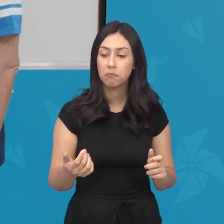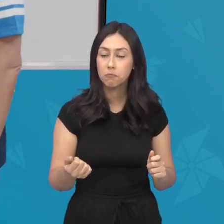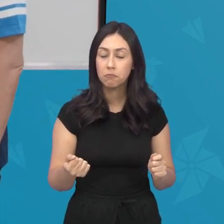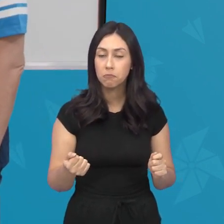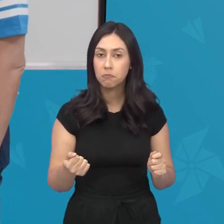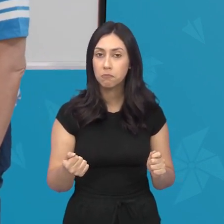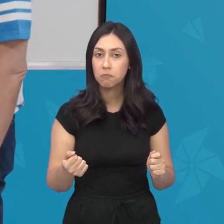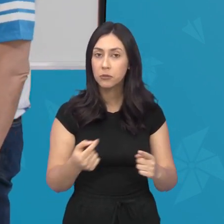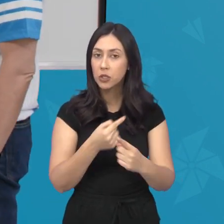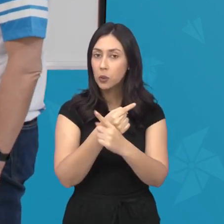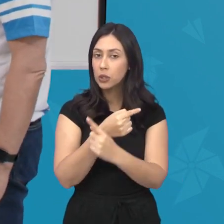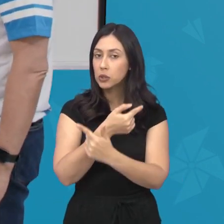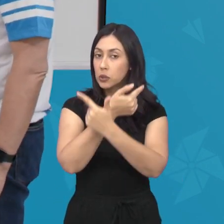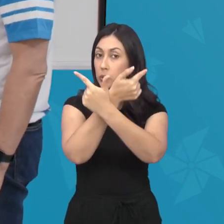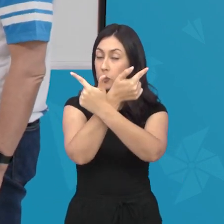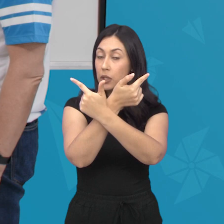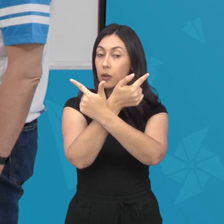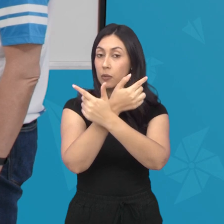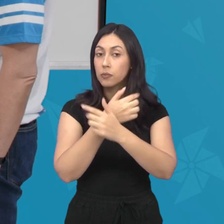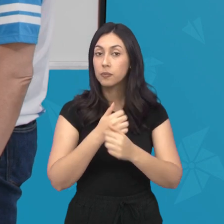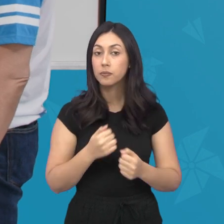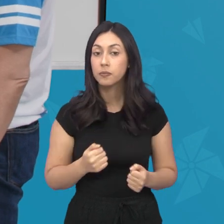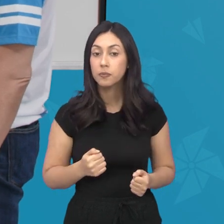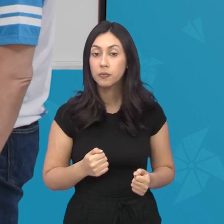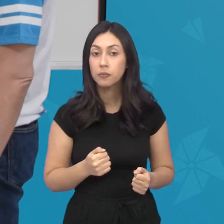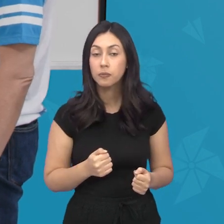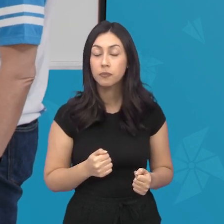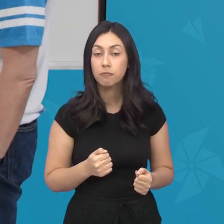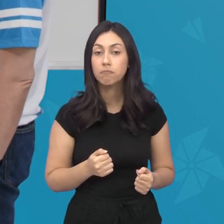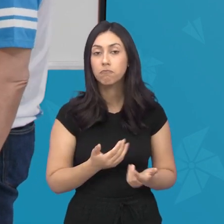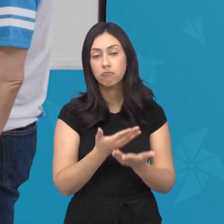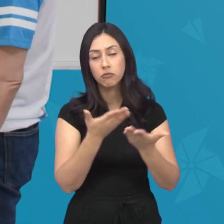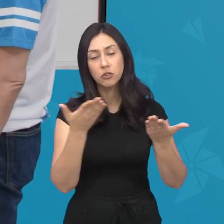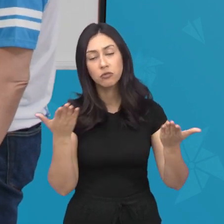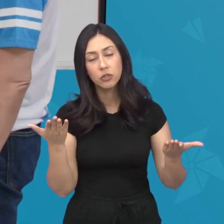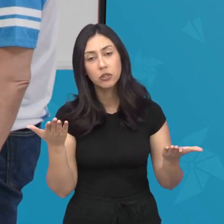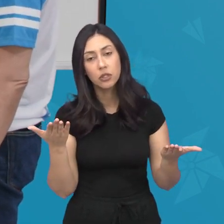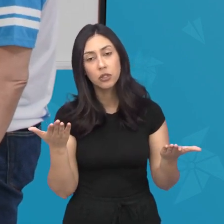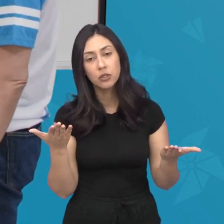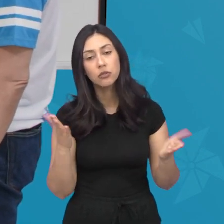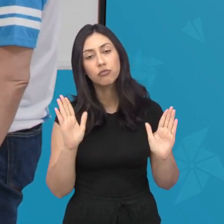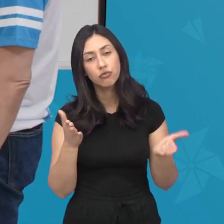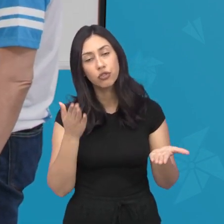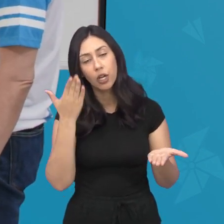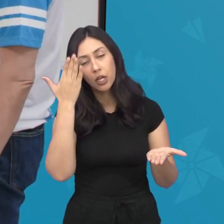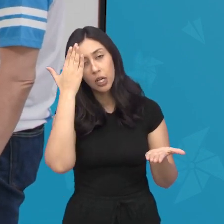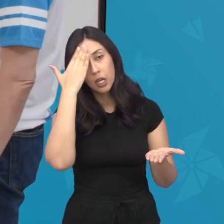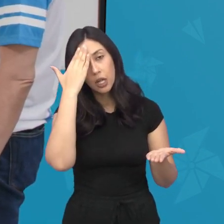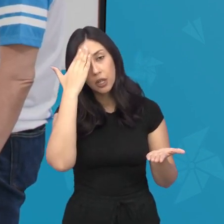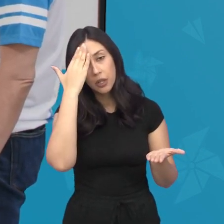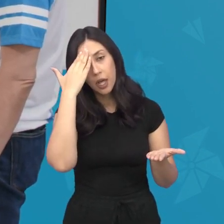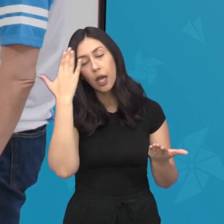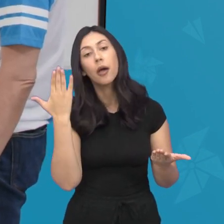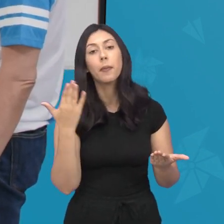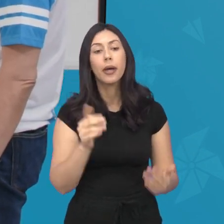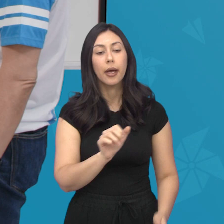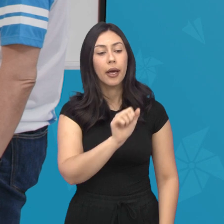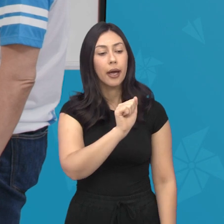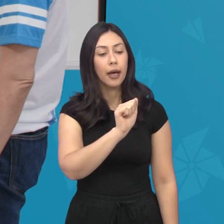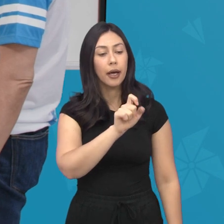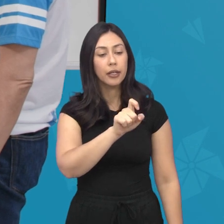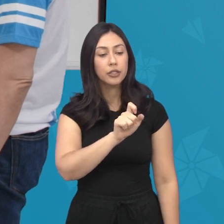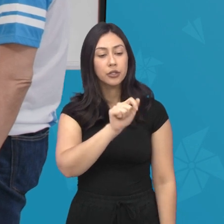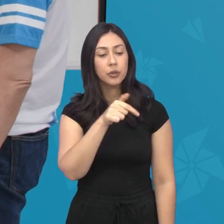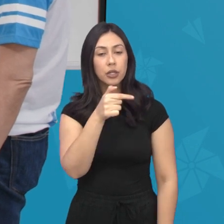uma equação do segundo grau, né, que vocês viram lá, ax² mais